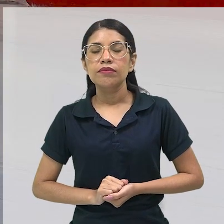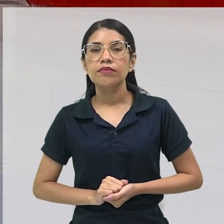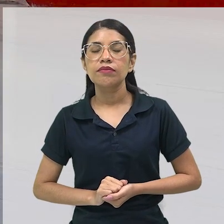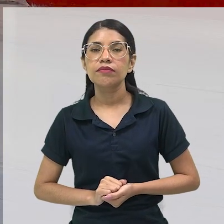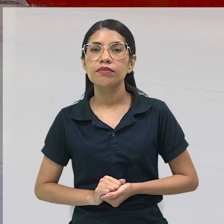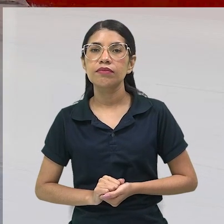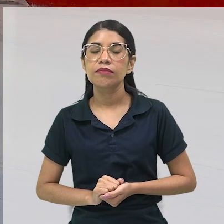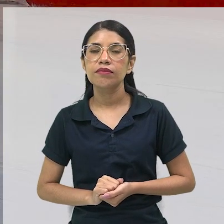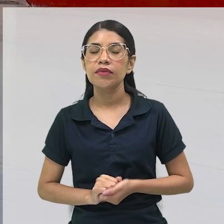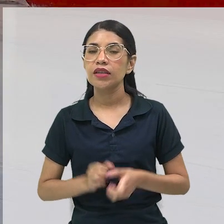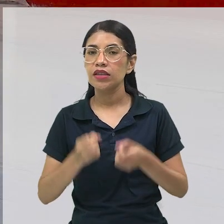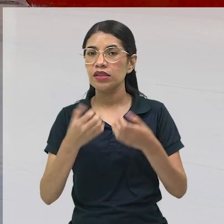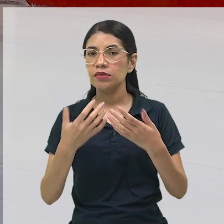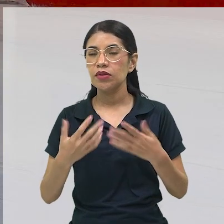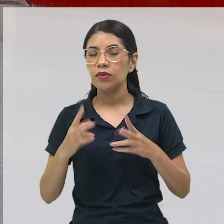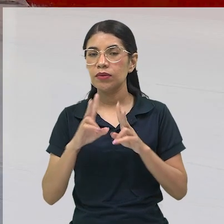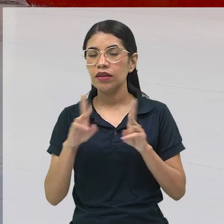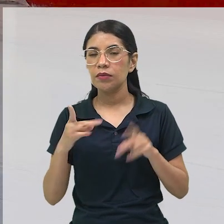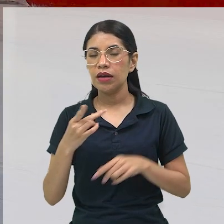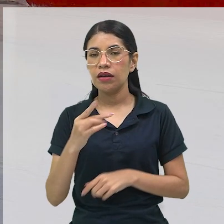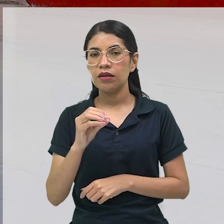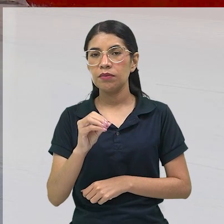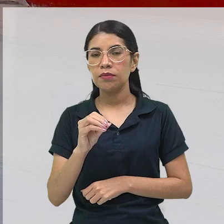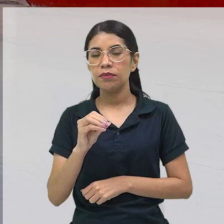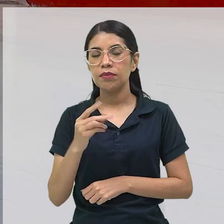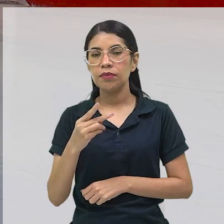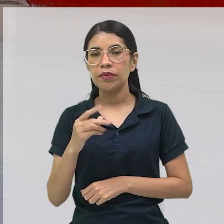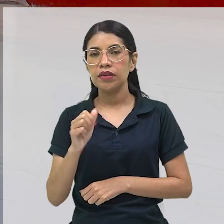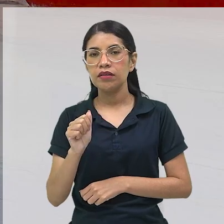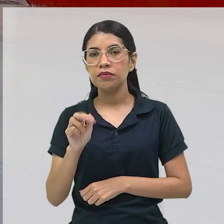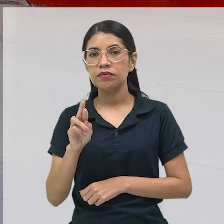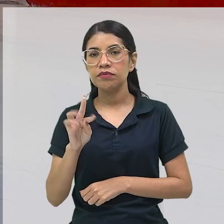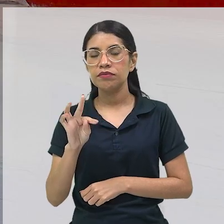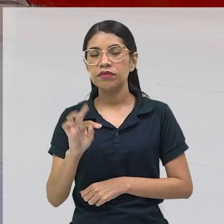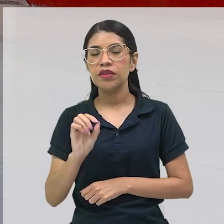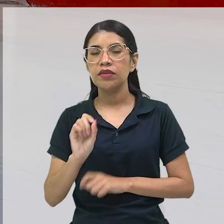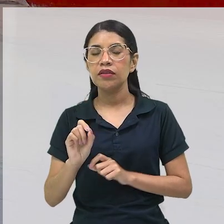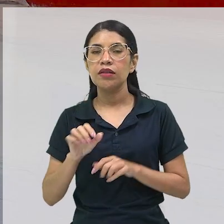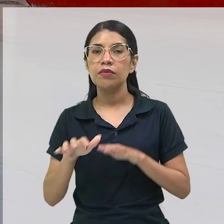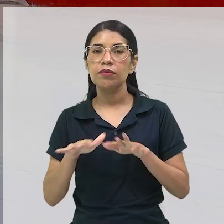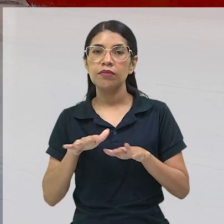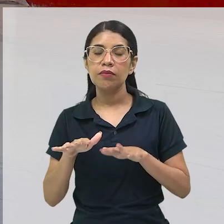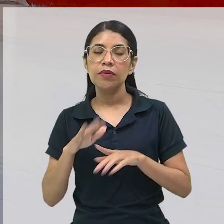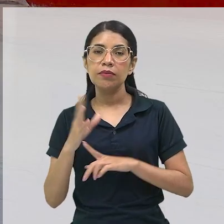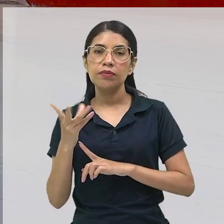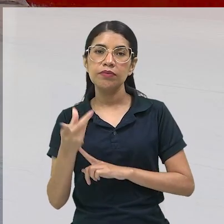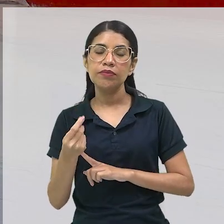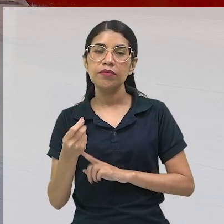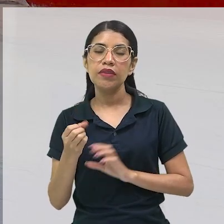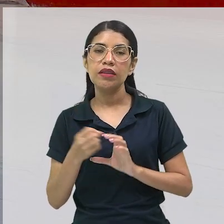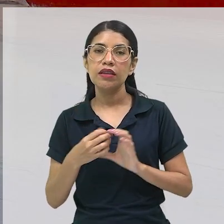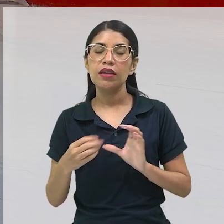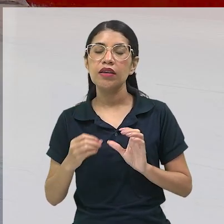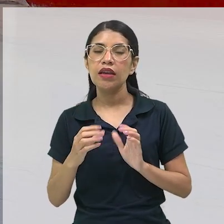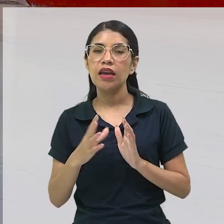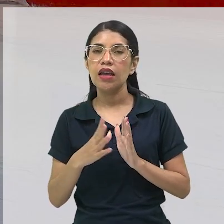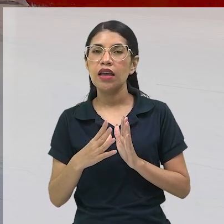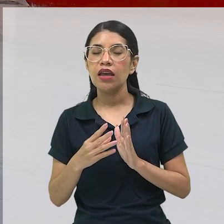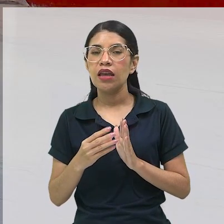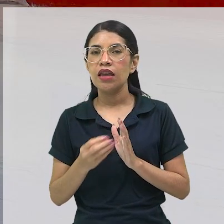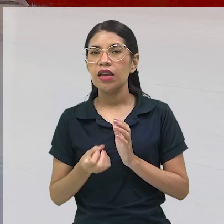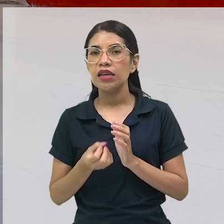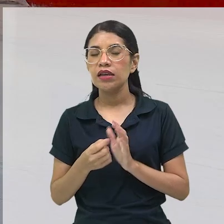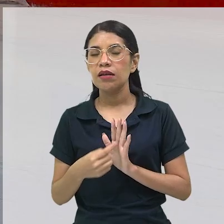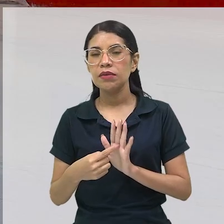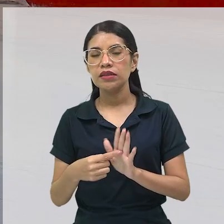Falamos sobre a pop art, mas o que é? A pop art é um movimento artístico que se caracteriza pela reprodução de temas